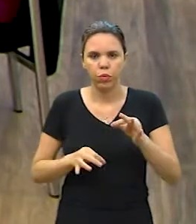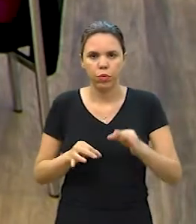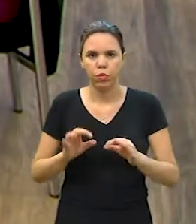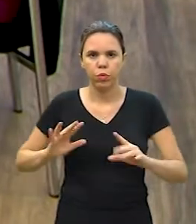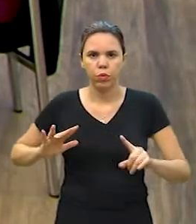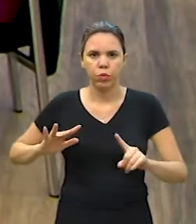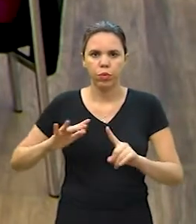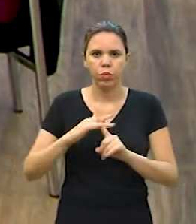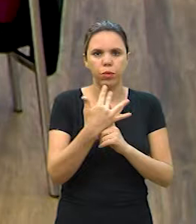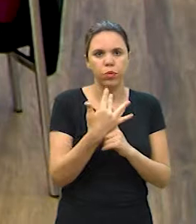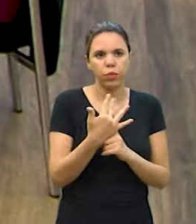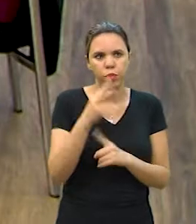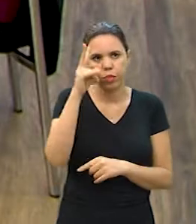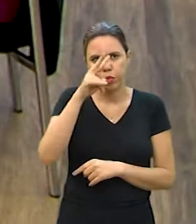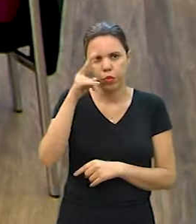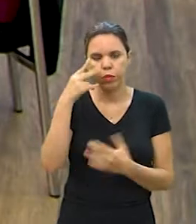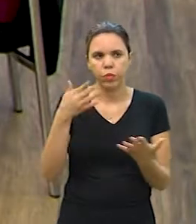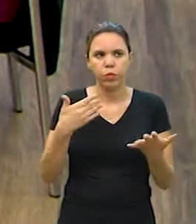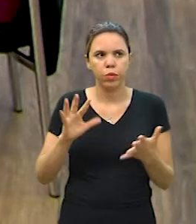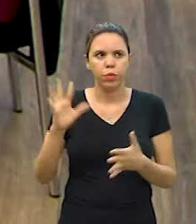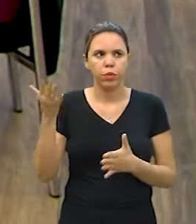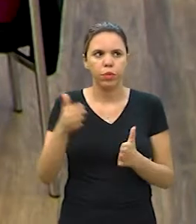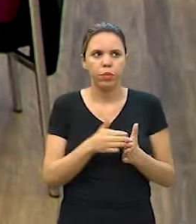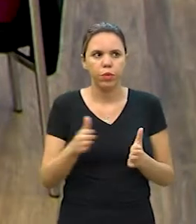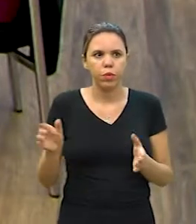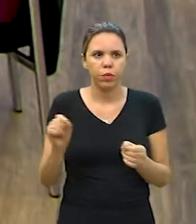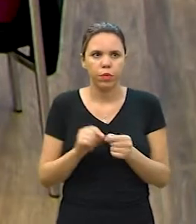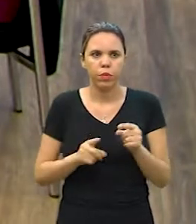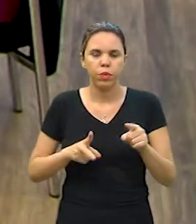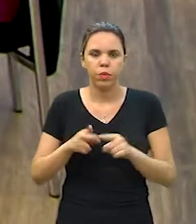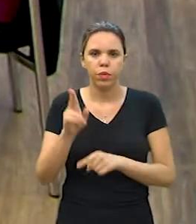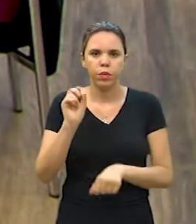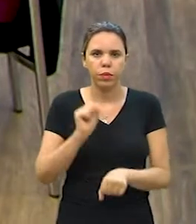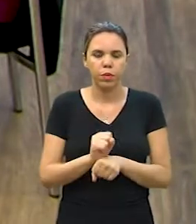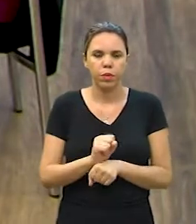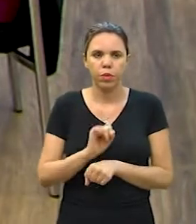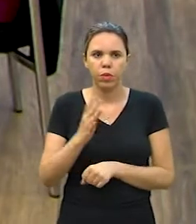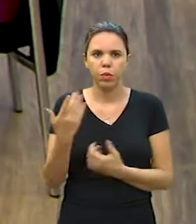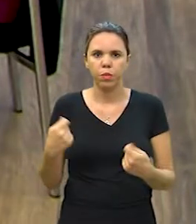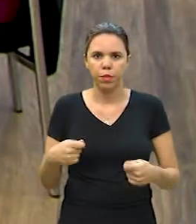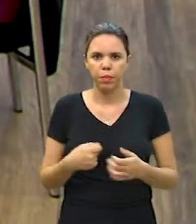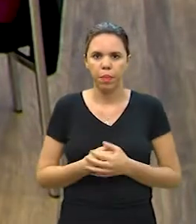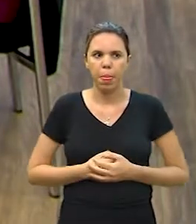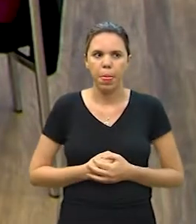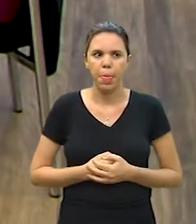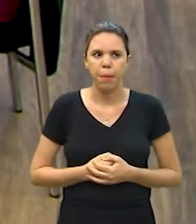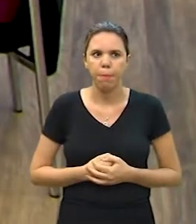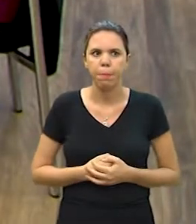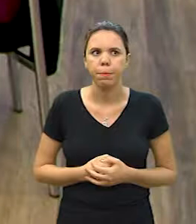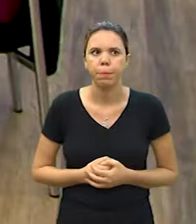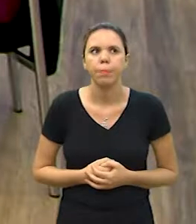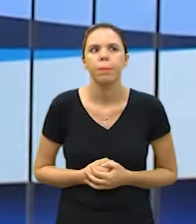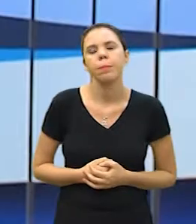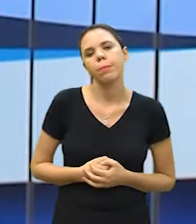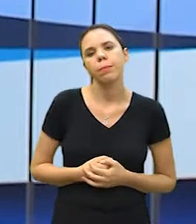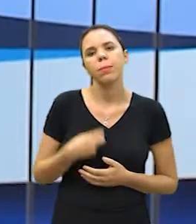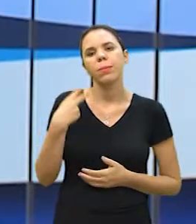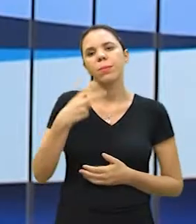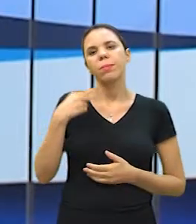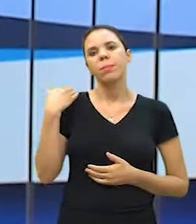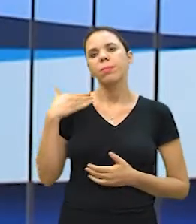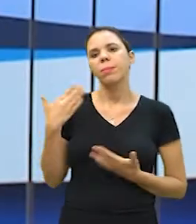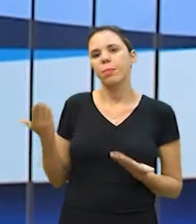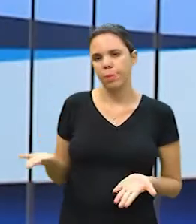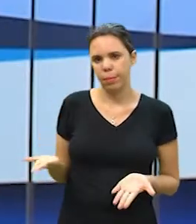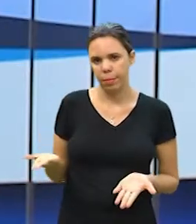e Cidadania. Lembrando que o debate vai acontecer, farei as interrupções apenas quando o necessário.